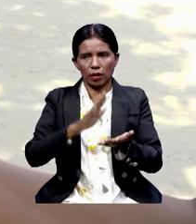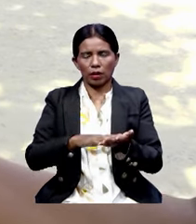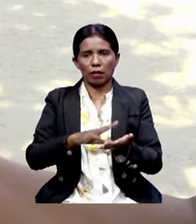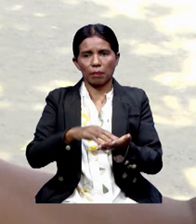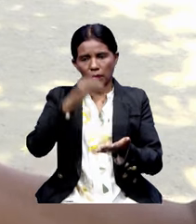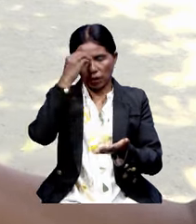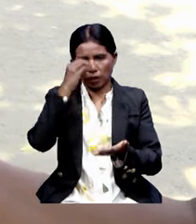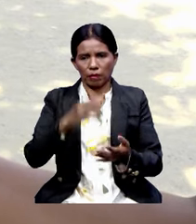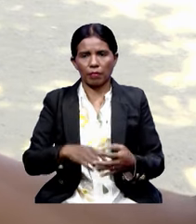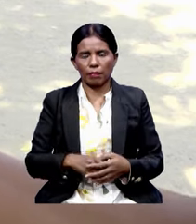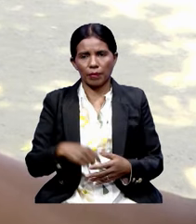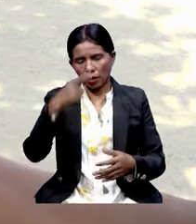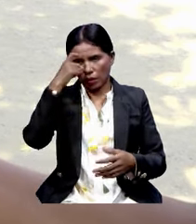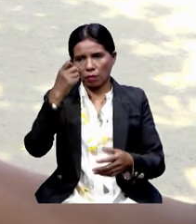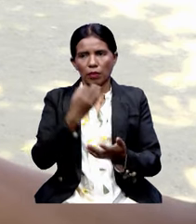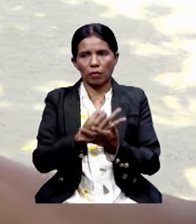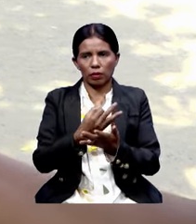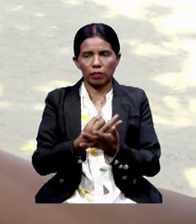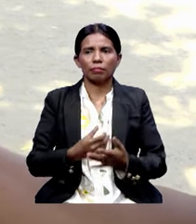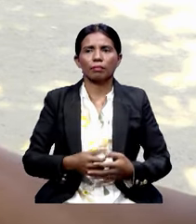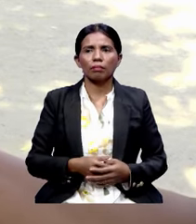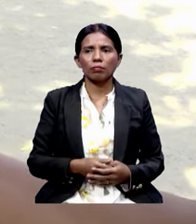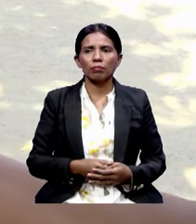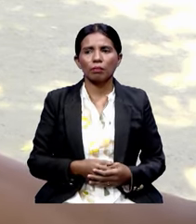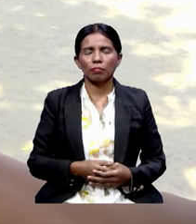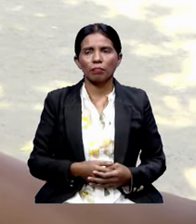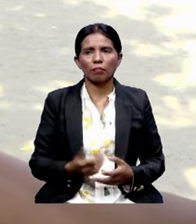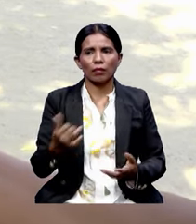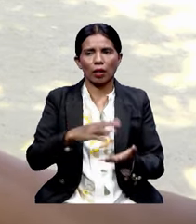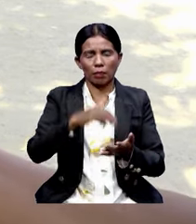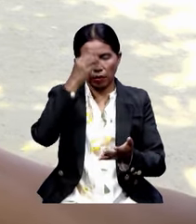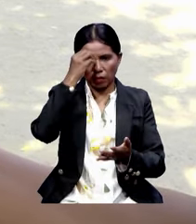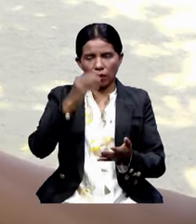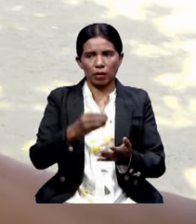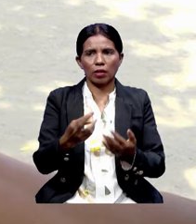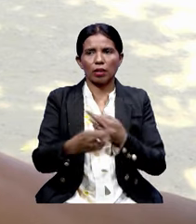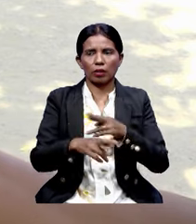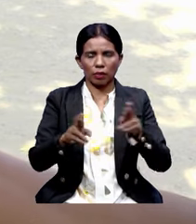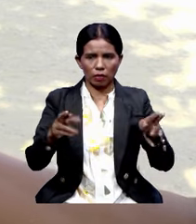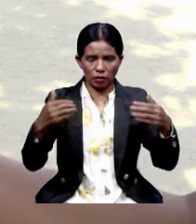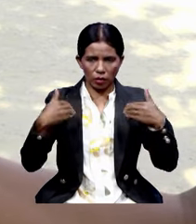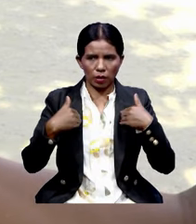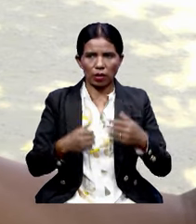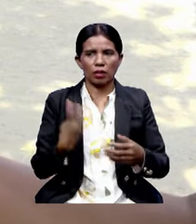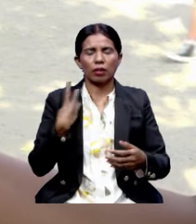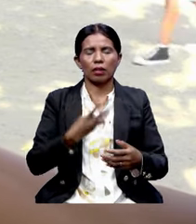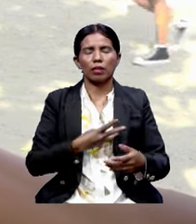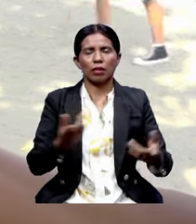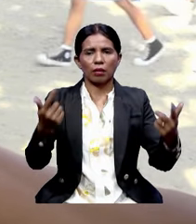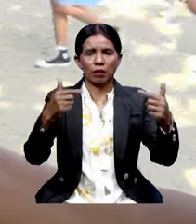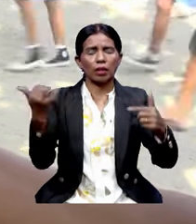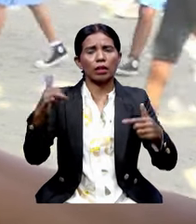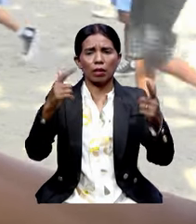aprende. Tambah osang sira maya atau aprende ne resultat iya. Duke sira maya alimar